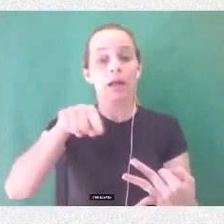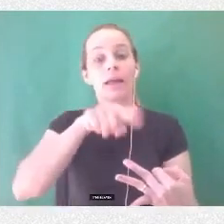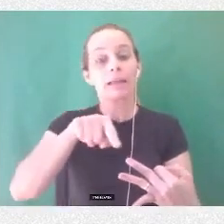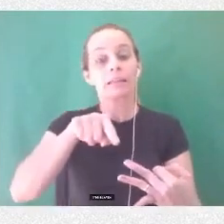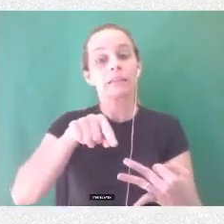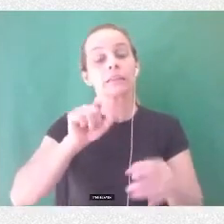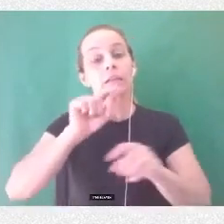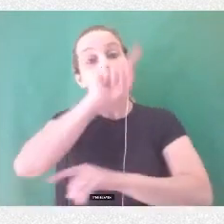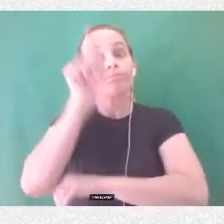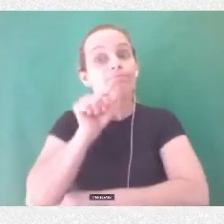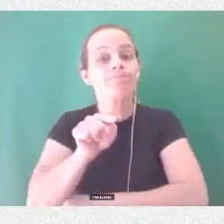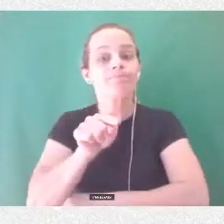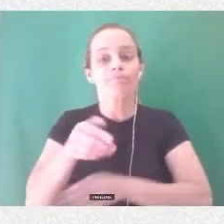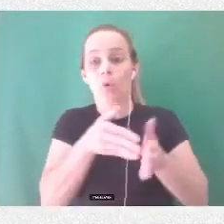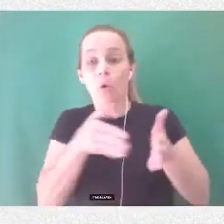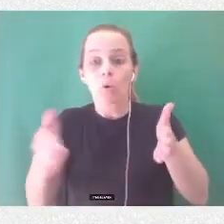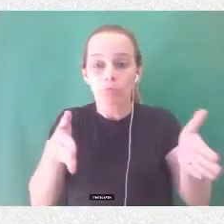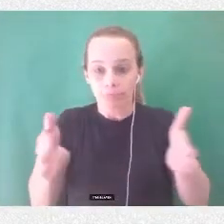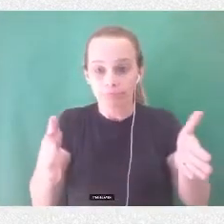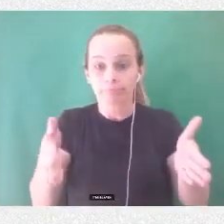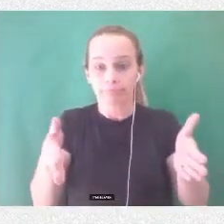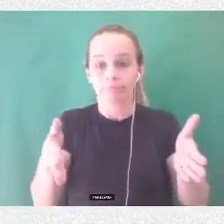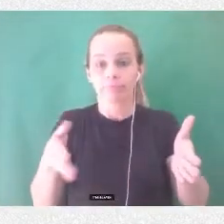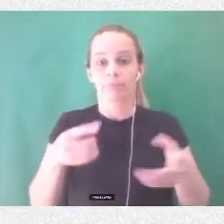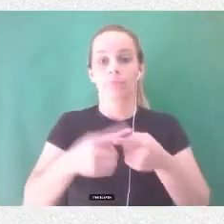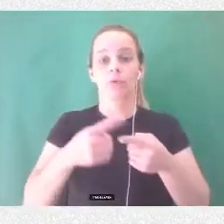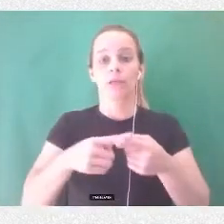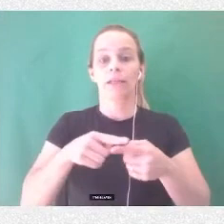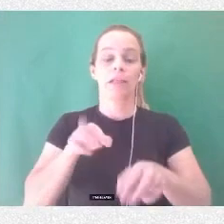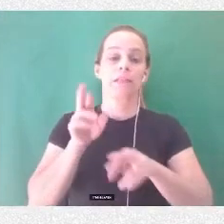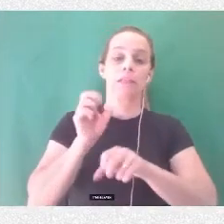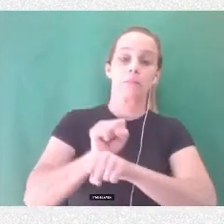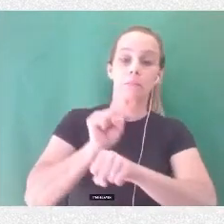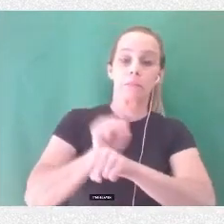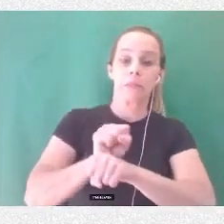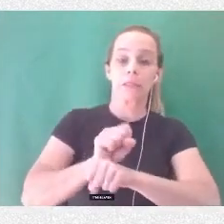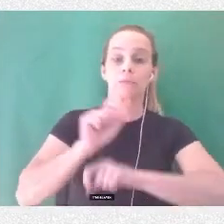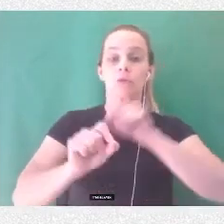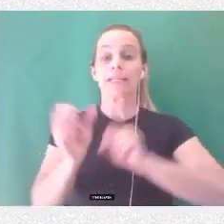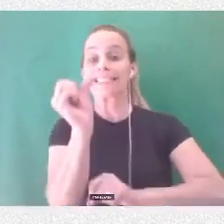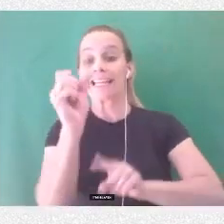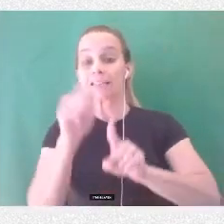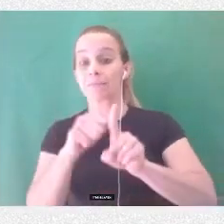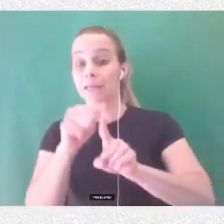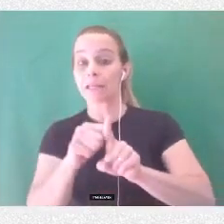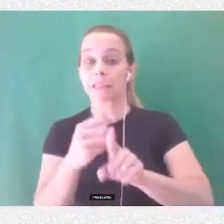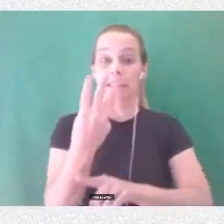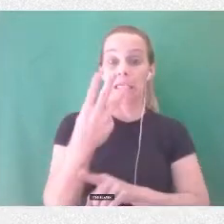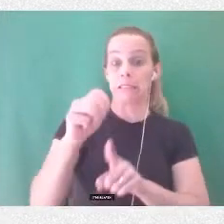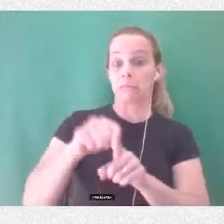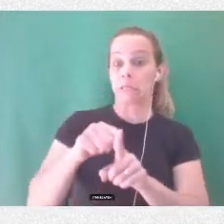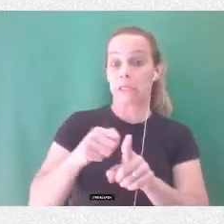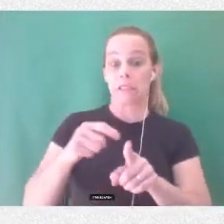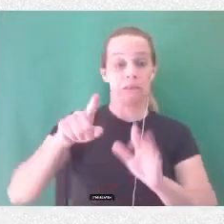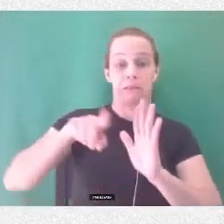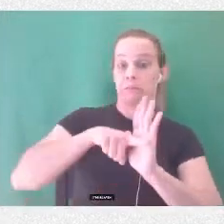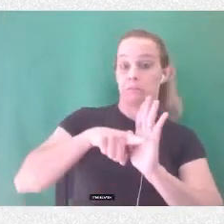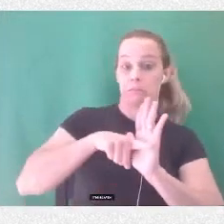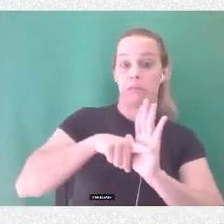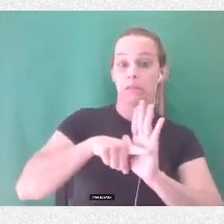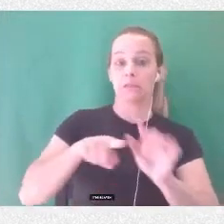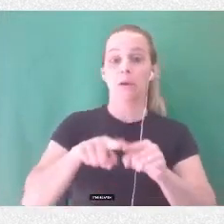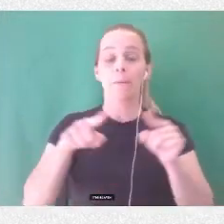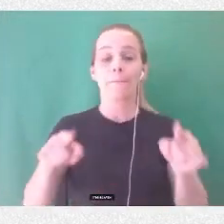do tempo de recrutamento. Talvez essa estimativa seja muito mais para 6 meses do que para 3 meses, porque na medida em que nós temos já grande parte